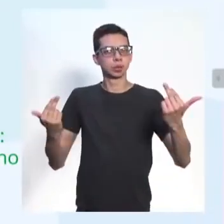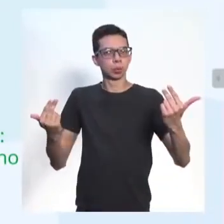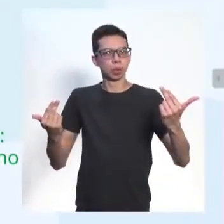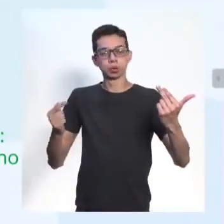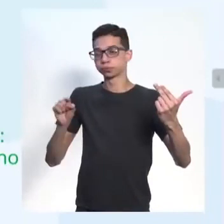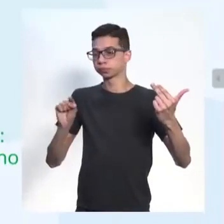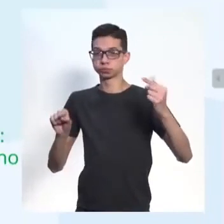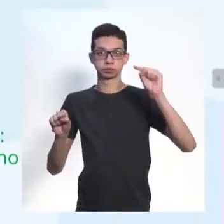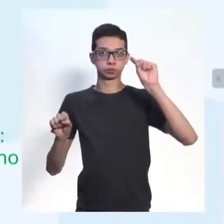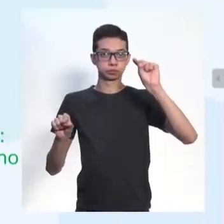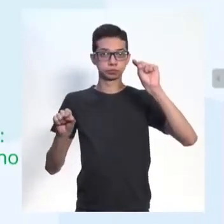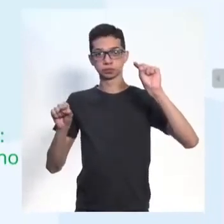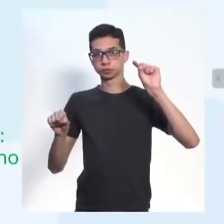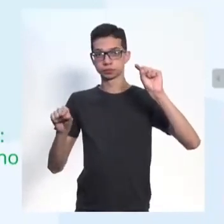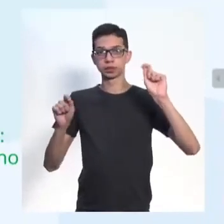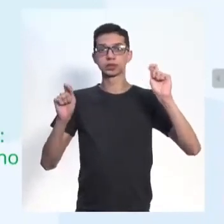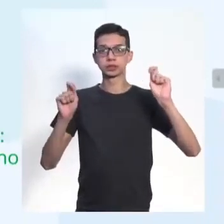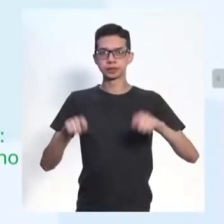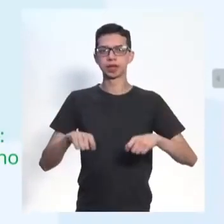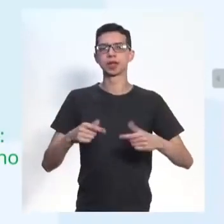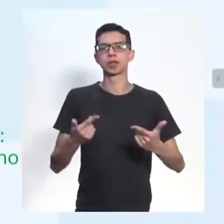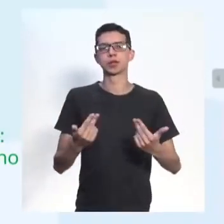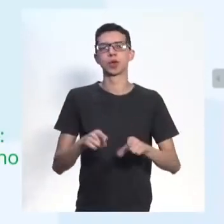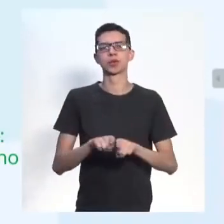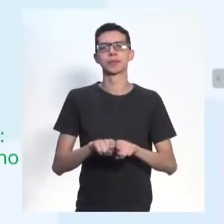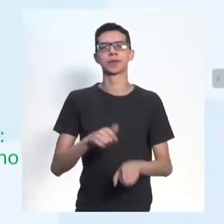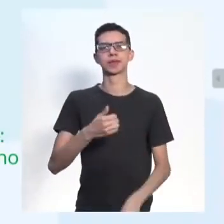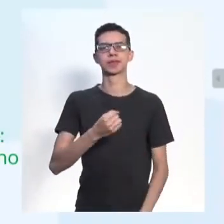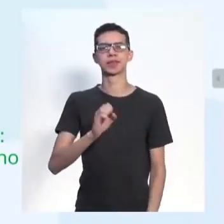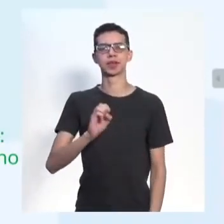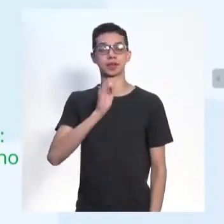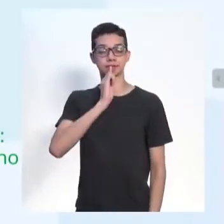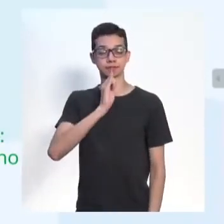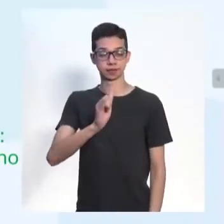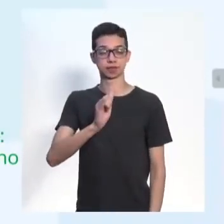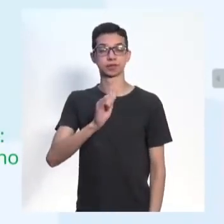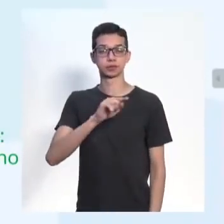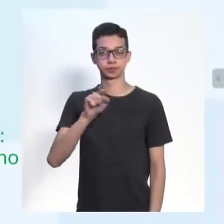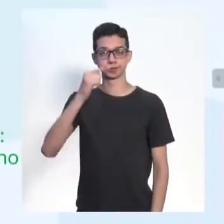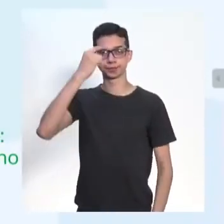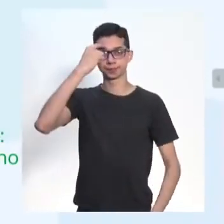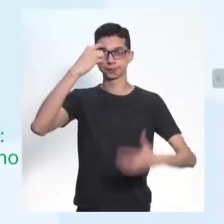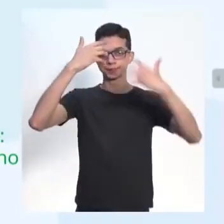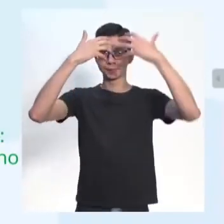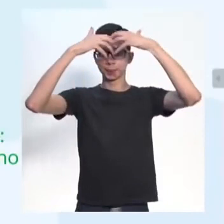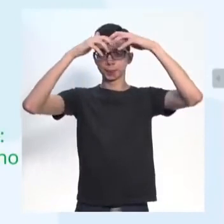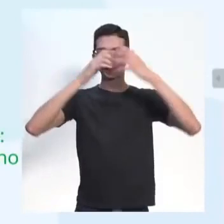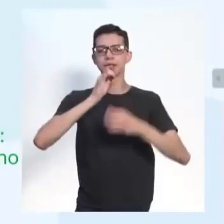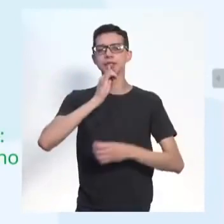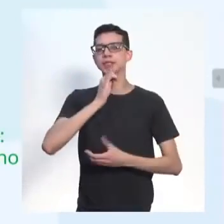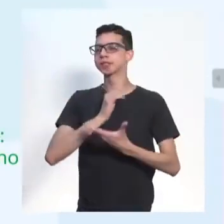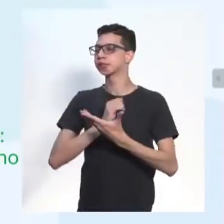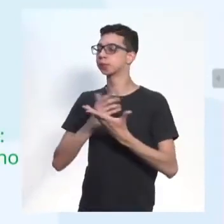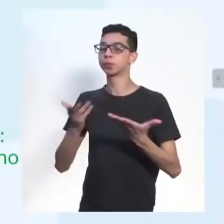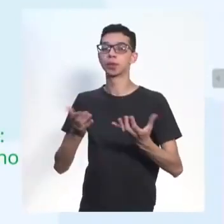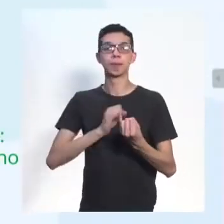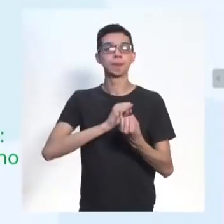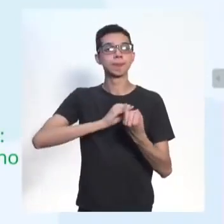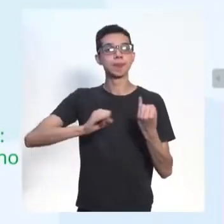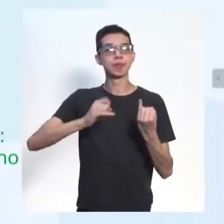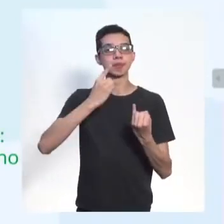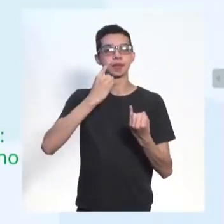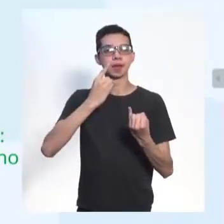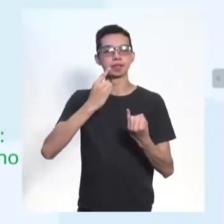Posso colocar que nem jogaram, né, a ideia de 180, né? Então aqui, ó, metade de uma